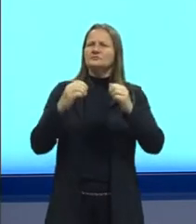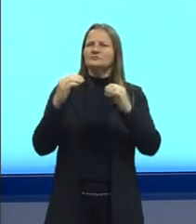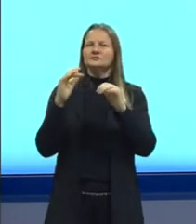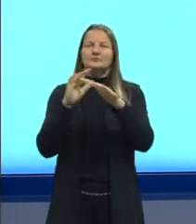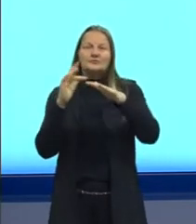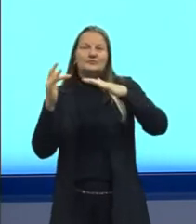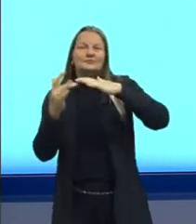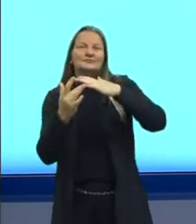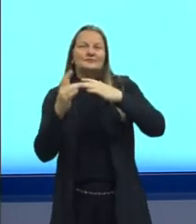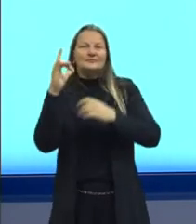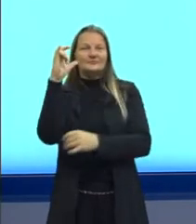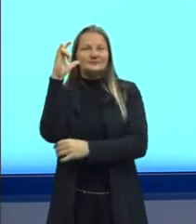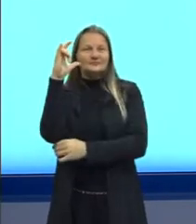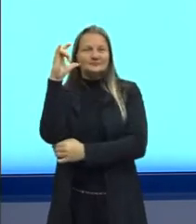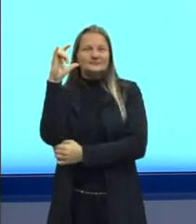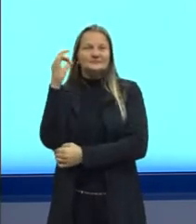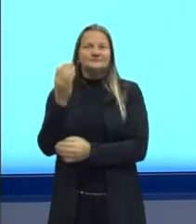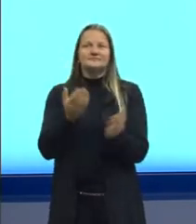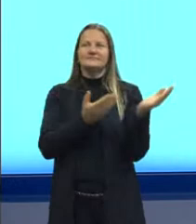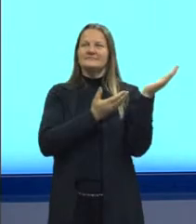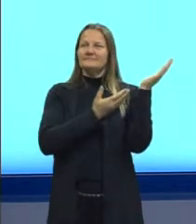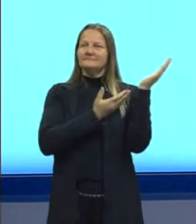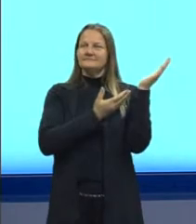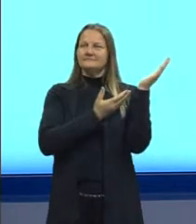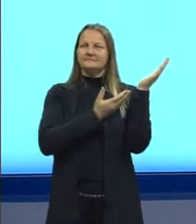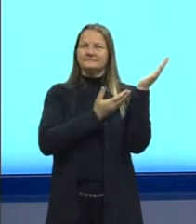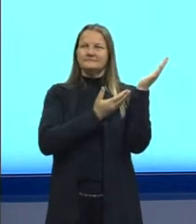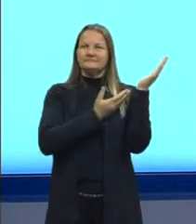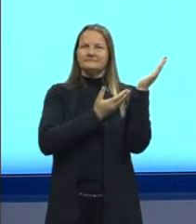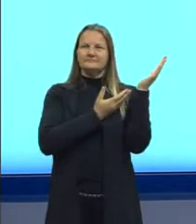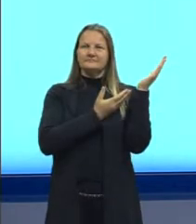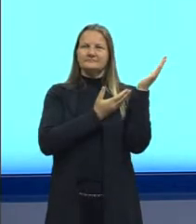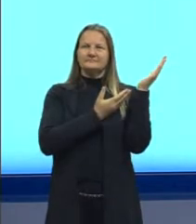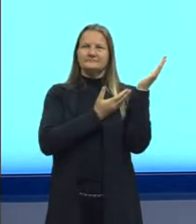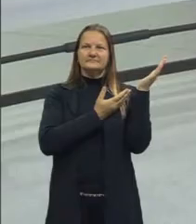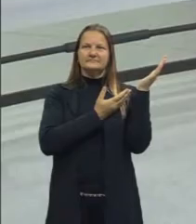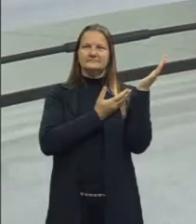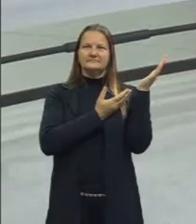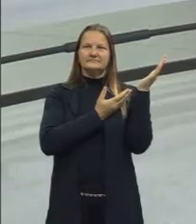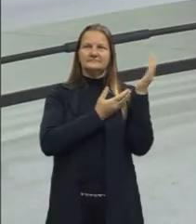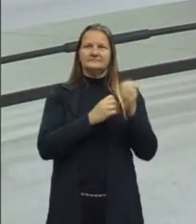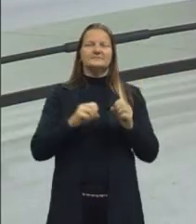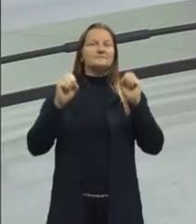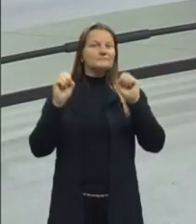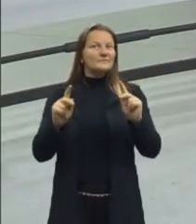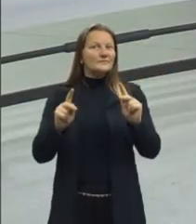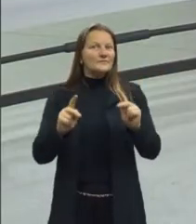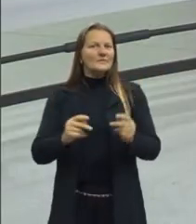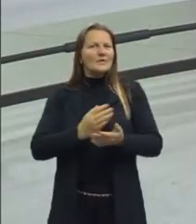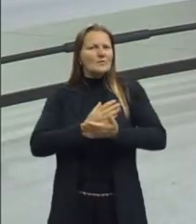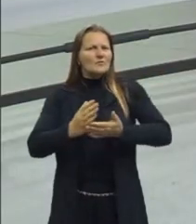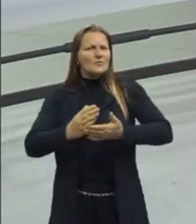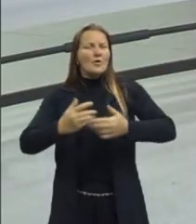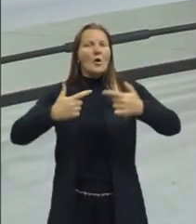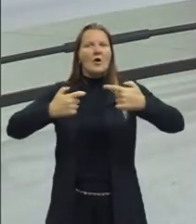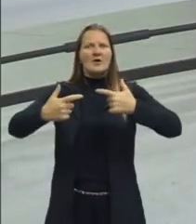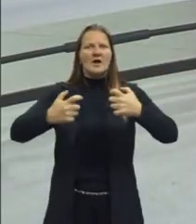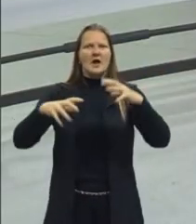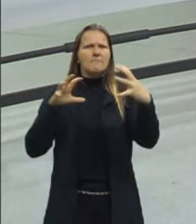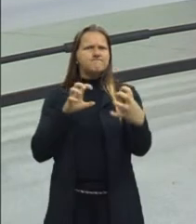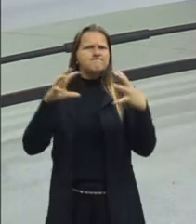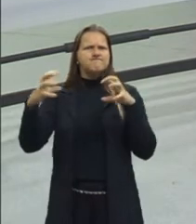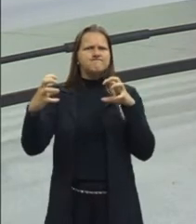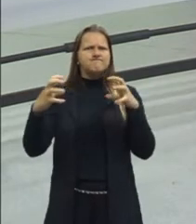redes sociais@ Prof Lucas labella no Instagram Então tá pessoal vamos falar sobre a Guerra Fria então